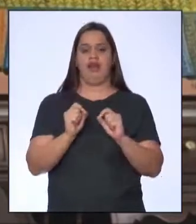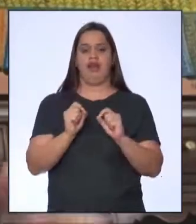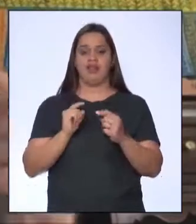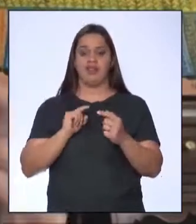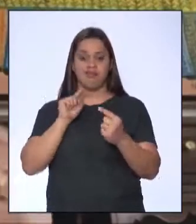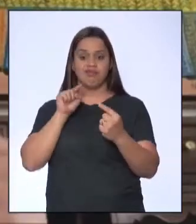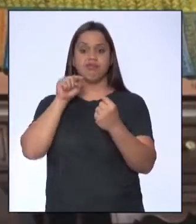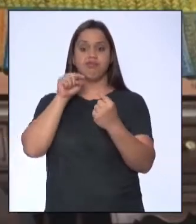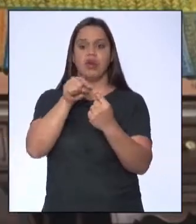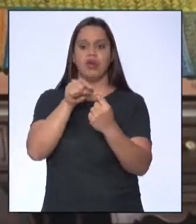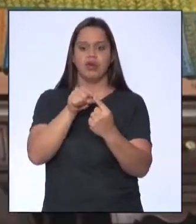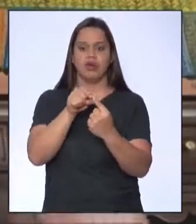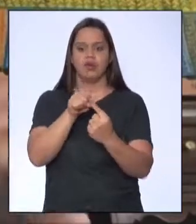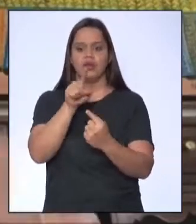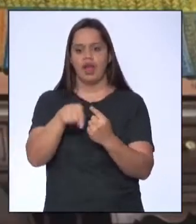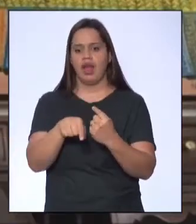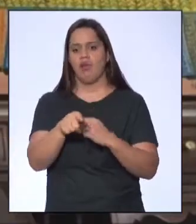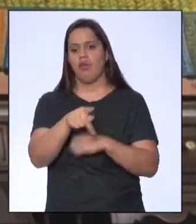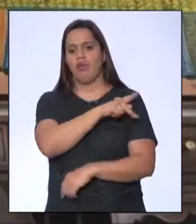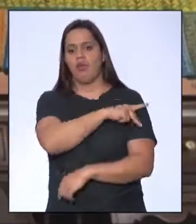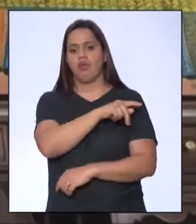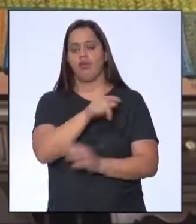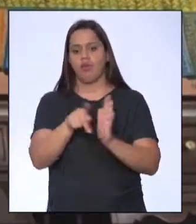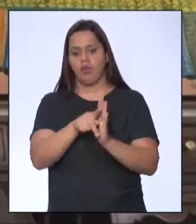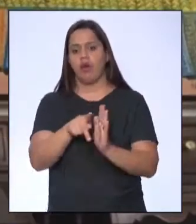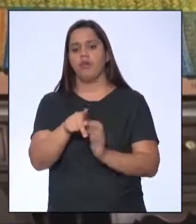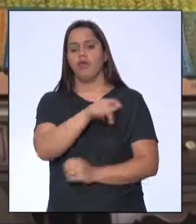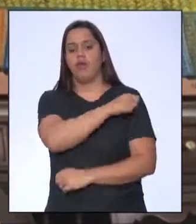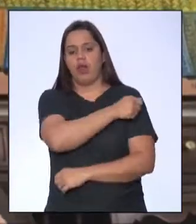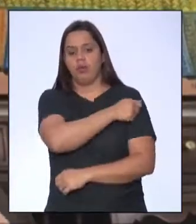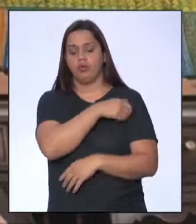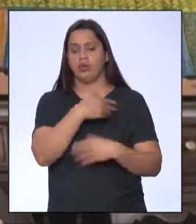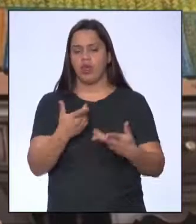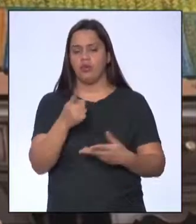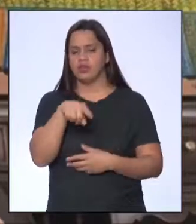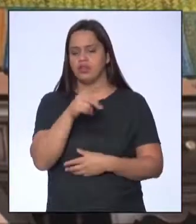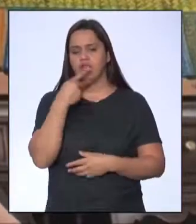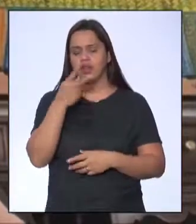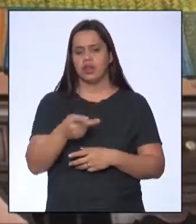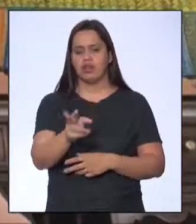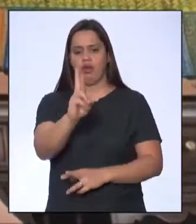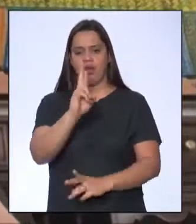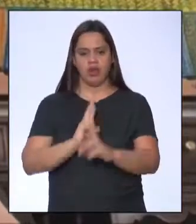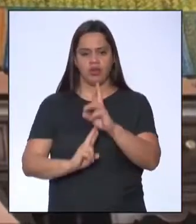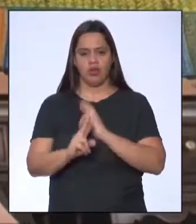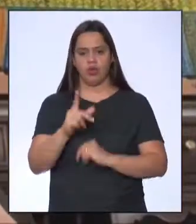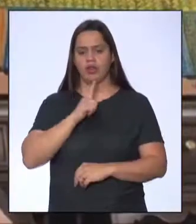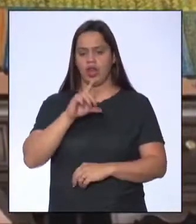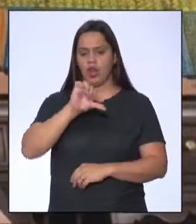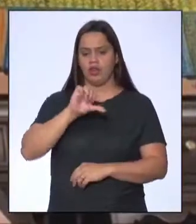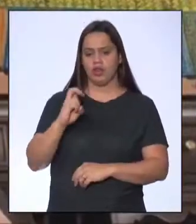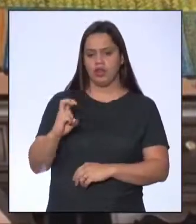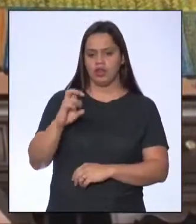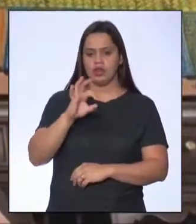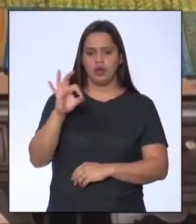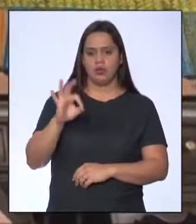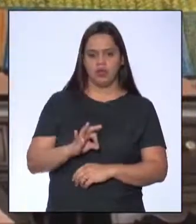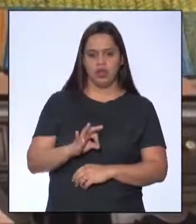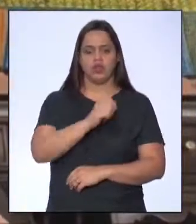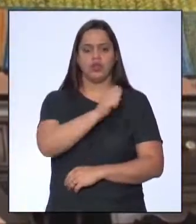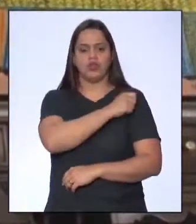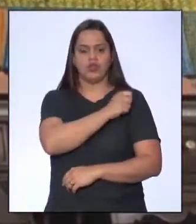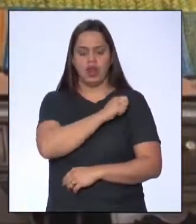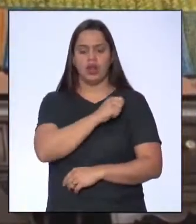aluno. A gente falou, e você falou da sua preocupação com o retorno. Parabéns, você disse que está com 95% dos